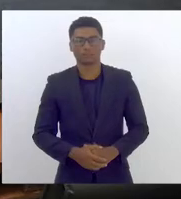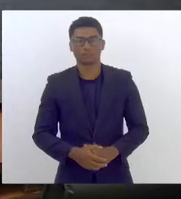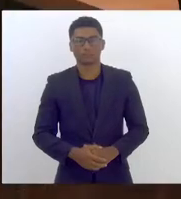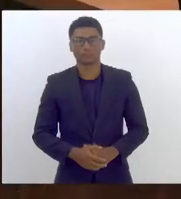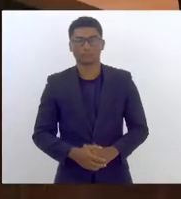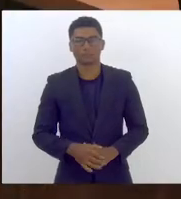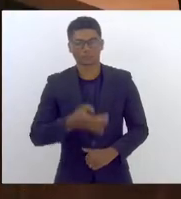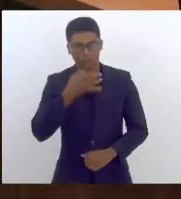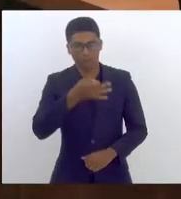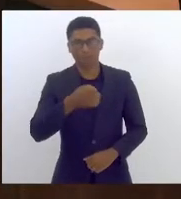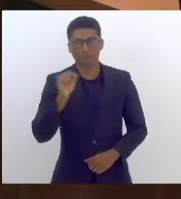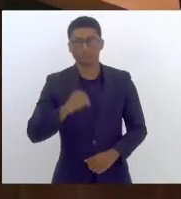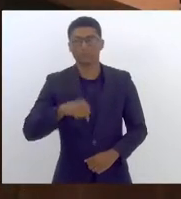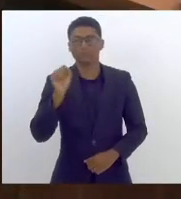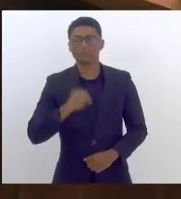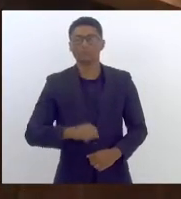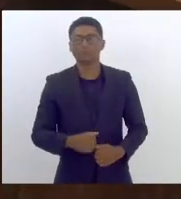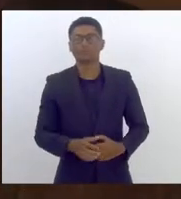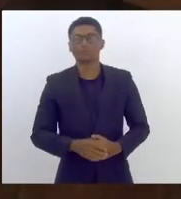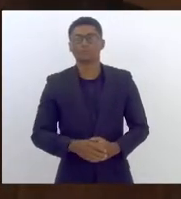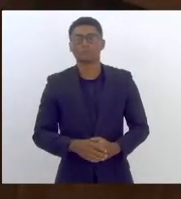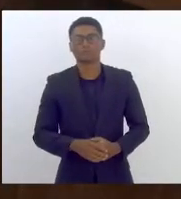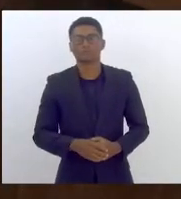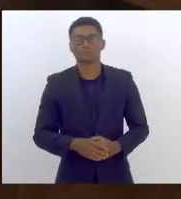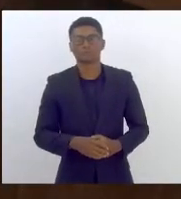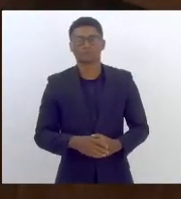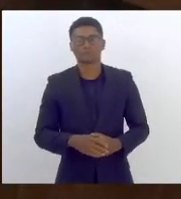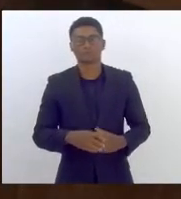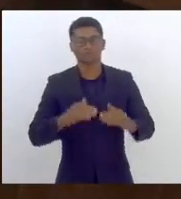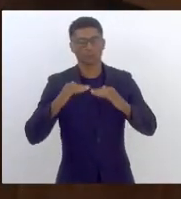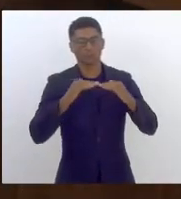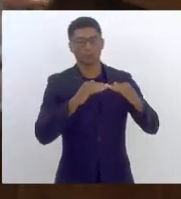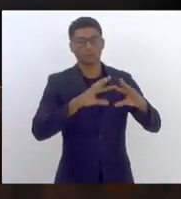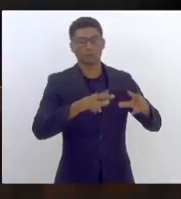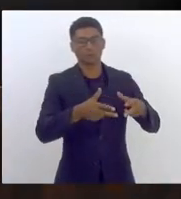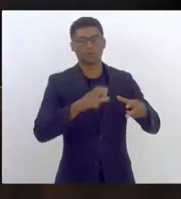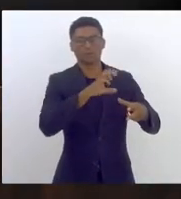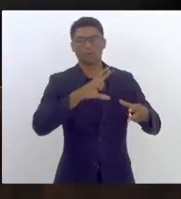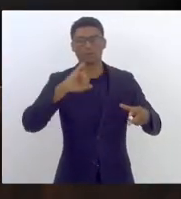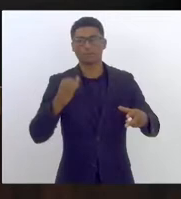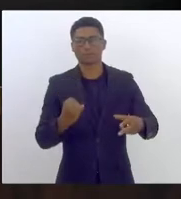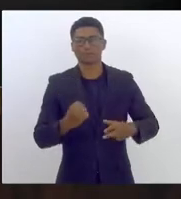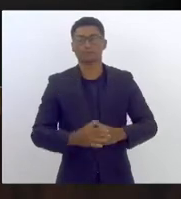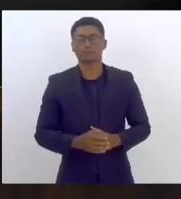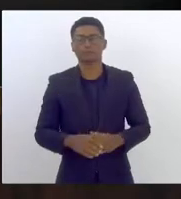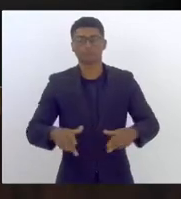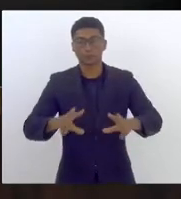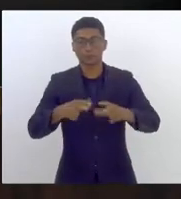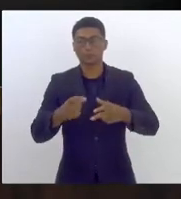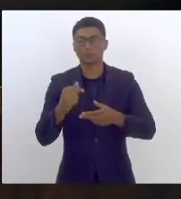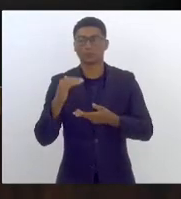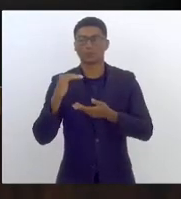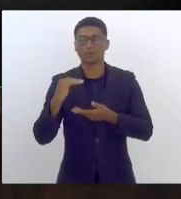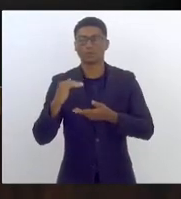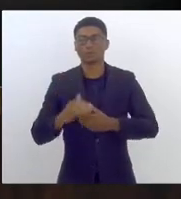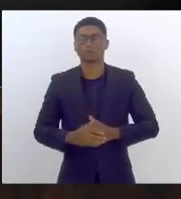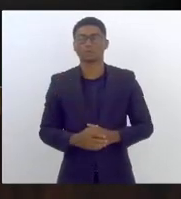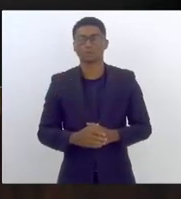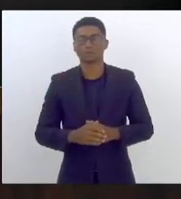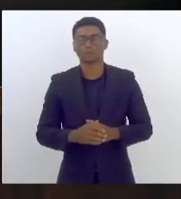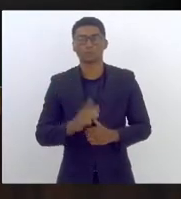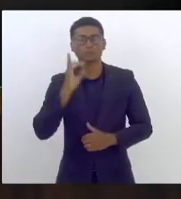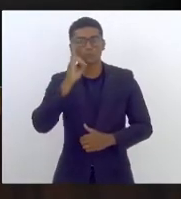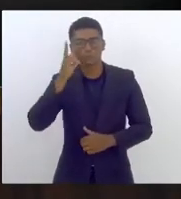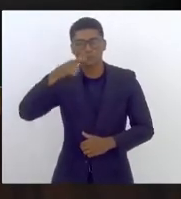parecer favorável nos termos do parecer da ccj pela comissão de orçamento Paulo